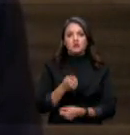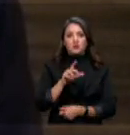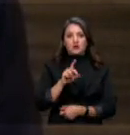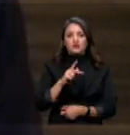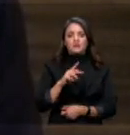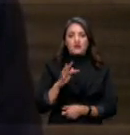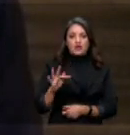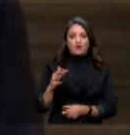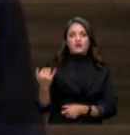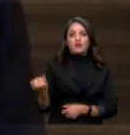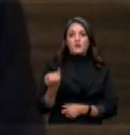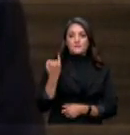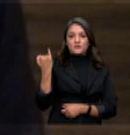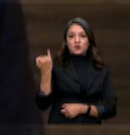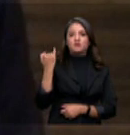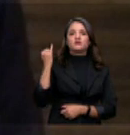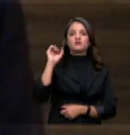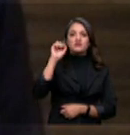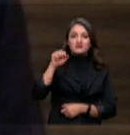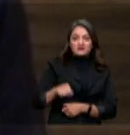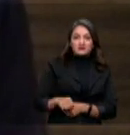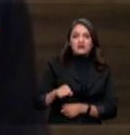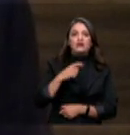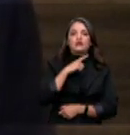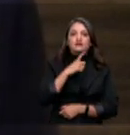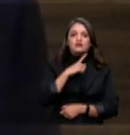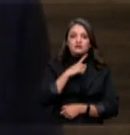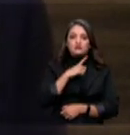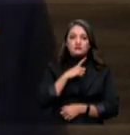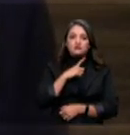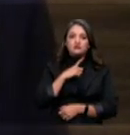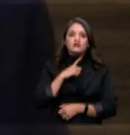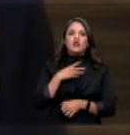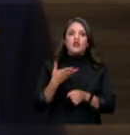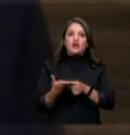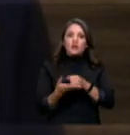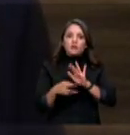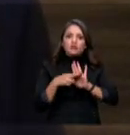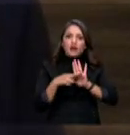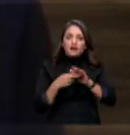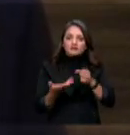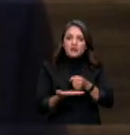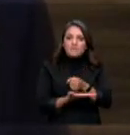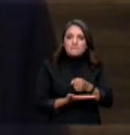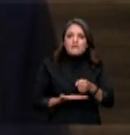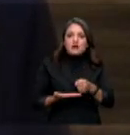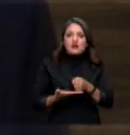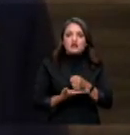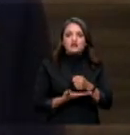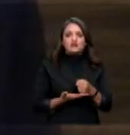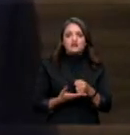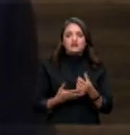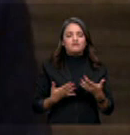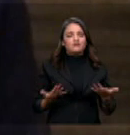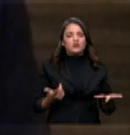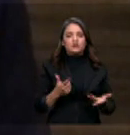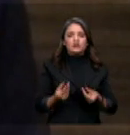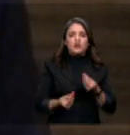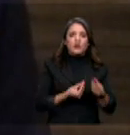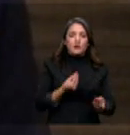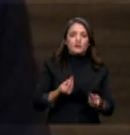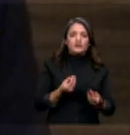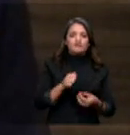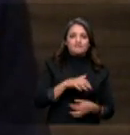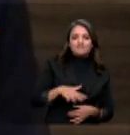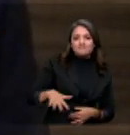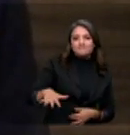importante fixar-se uma diretriz e acho que não haveria mecanismo para, com caráter geral,